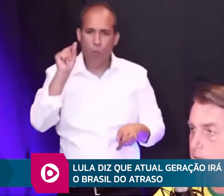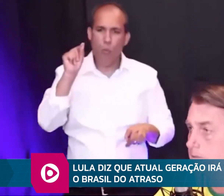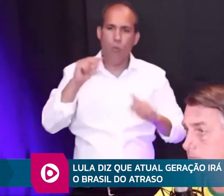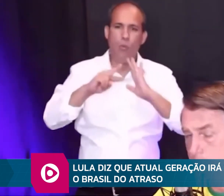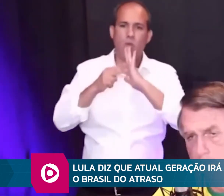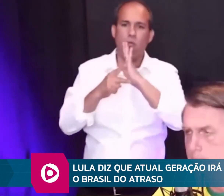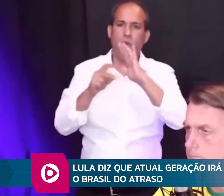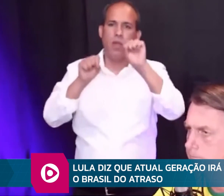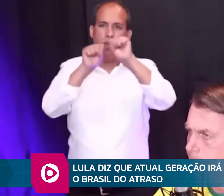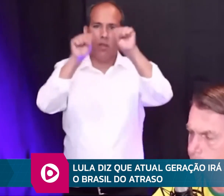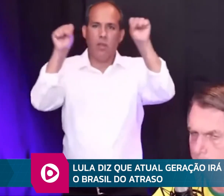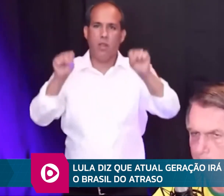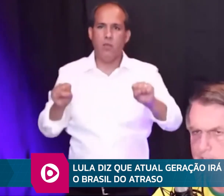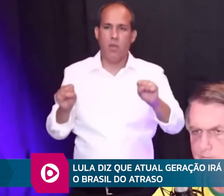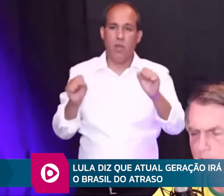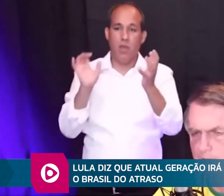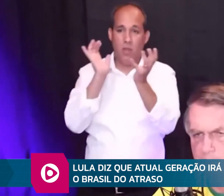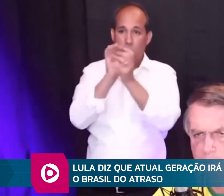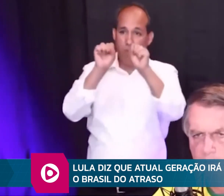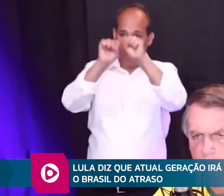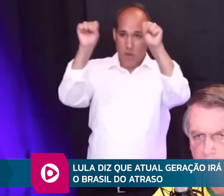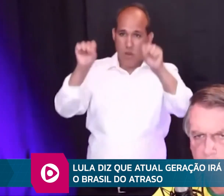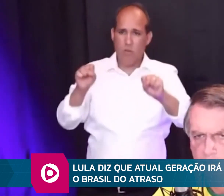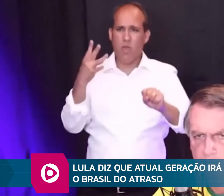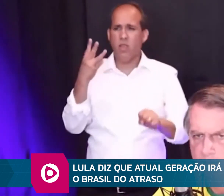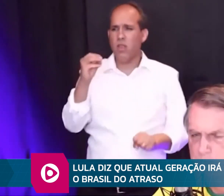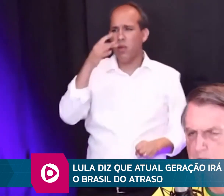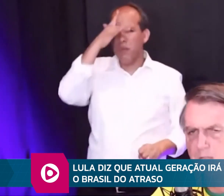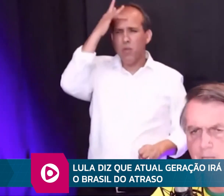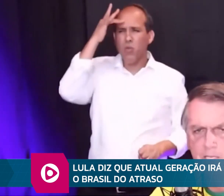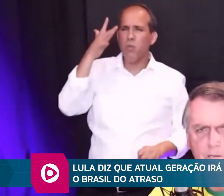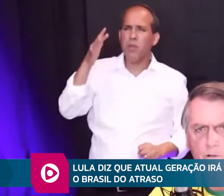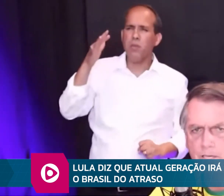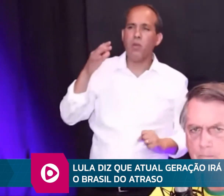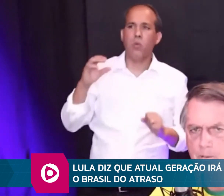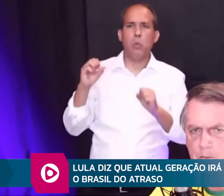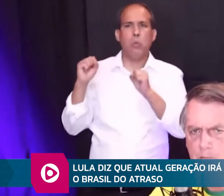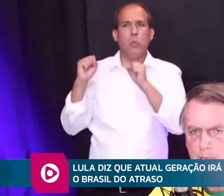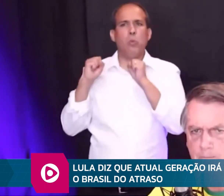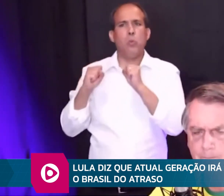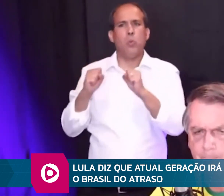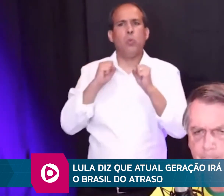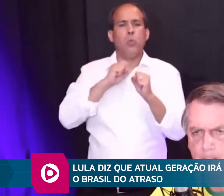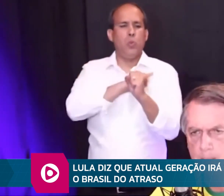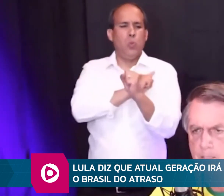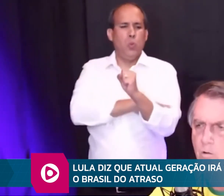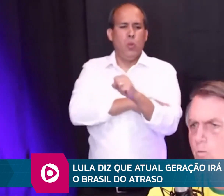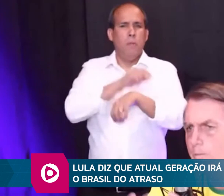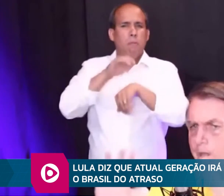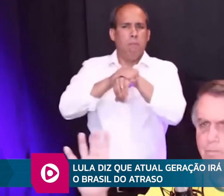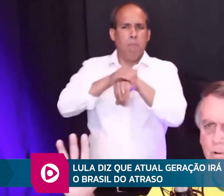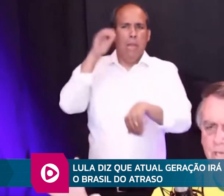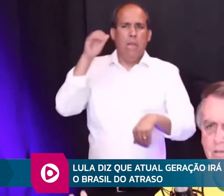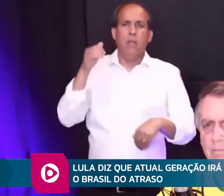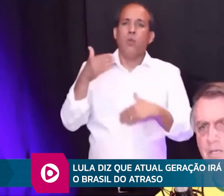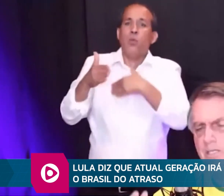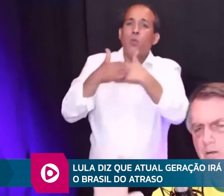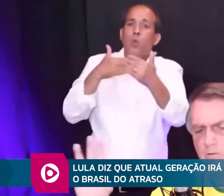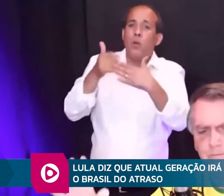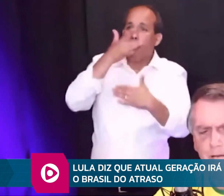entrevista ao podcast Pilhado nesta semana que vai avaliar o aumento de ministros no Supremo Tribunal Federal.